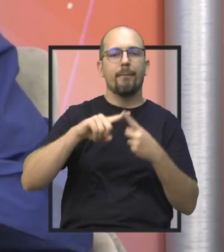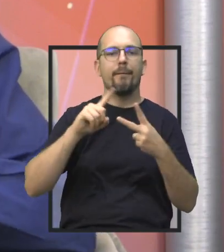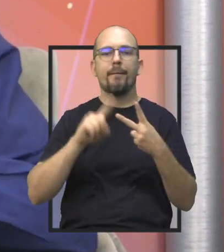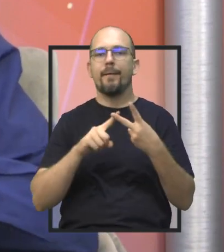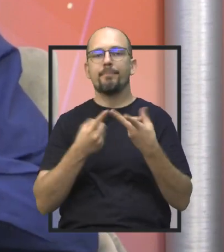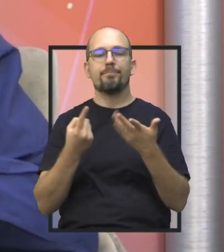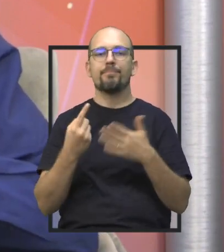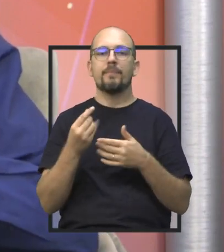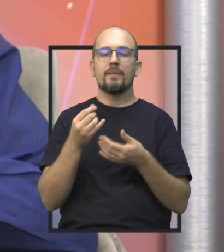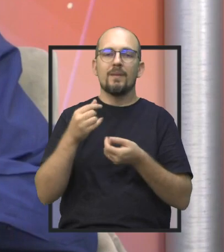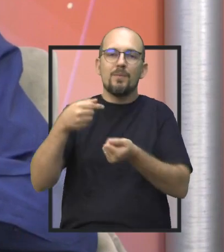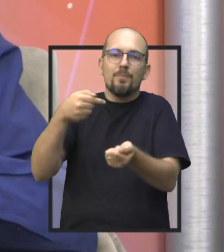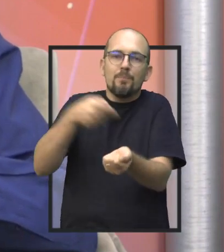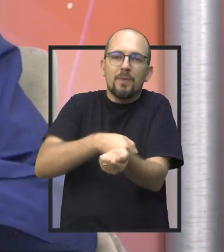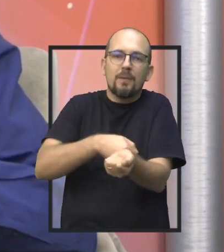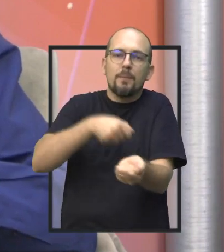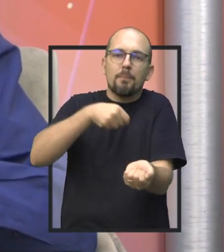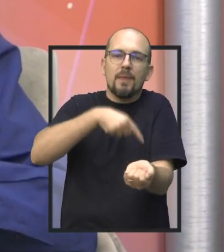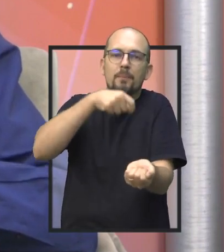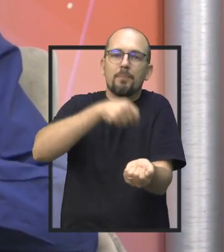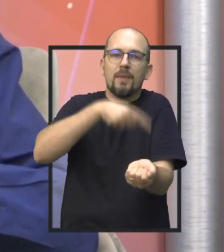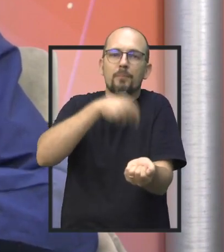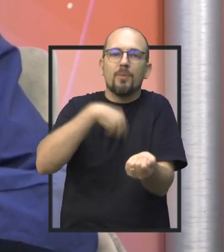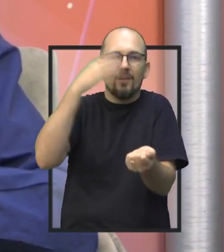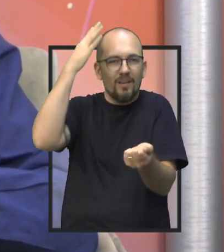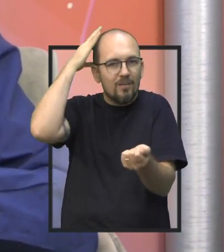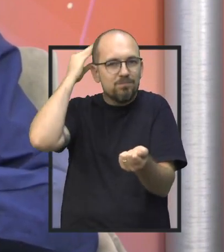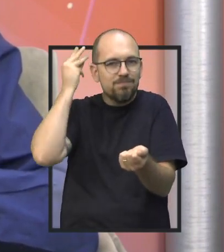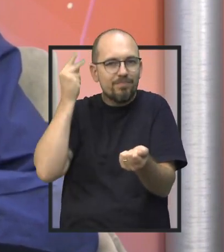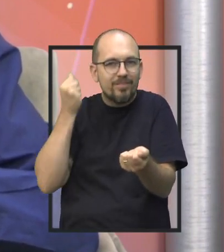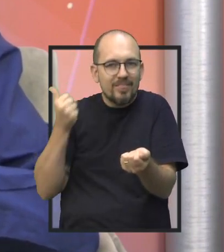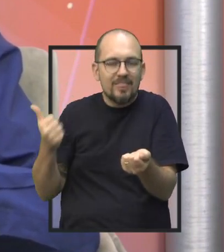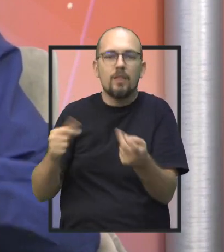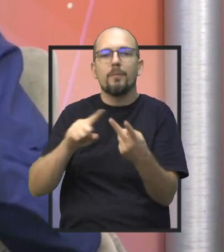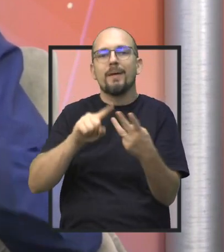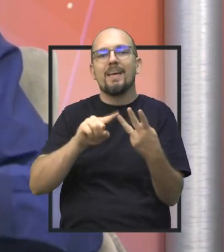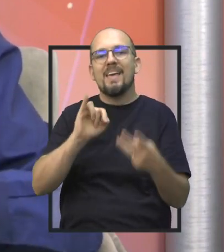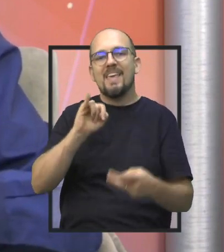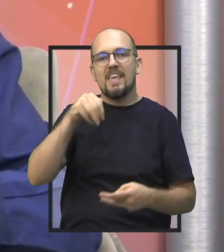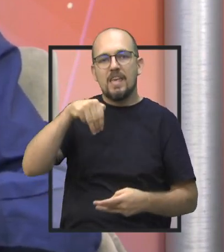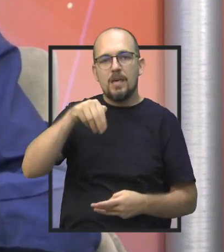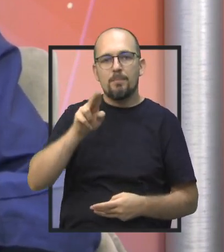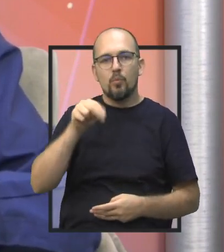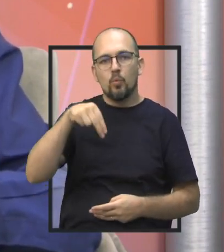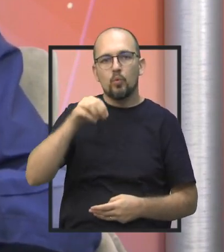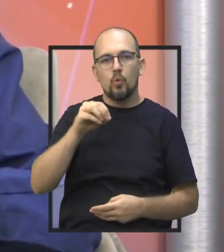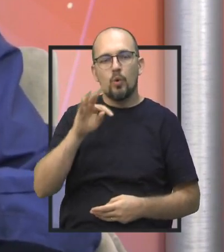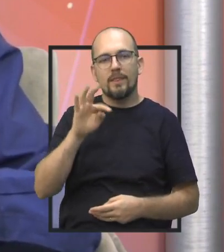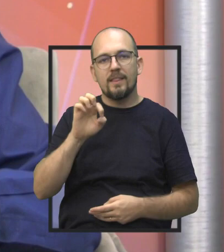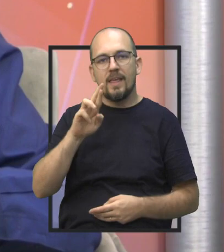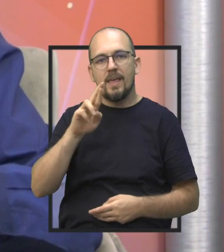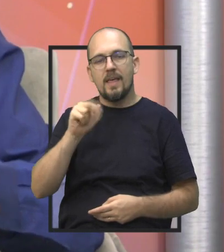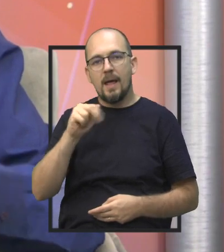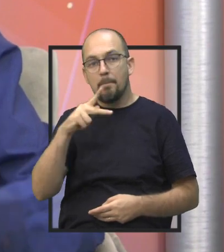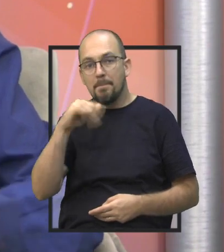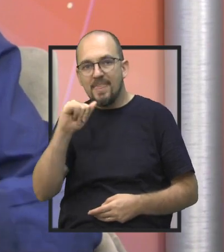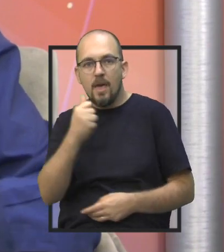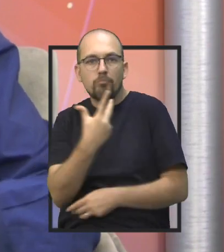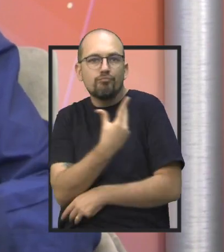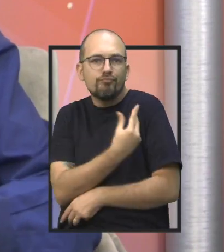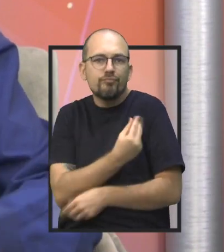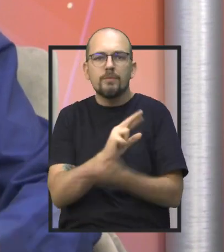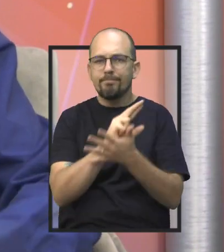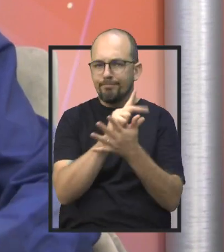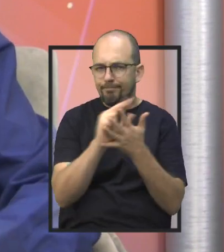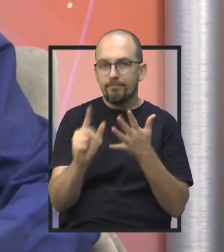ou mesmo uma combinação deles, tudo dependendo do tipo, do estadiamento, ou seja, quanto mais avançado, às vezes